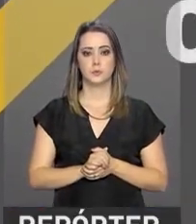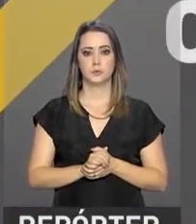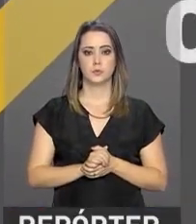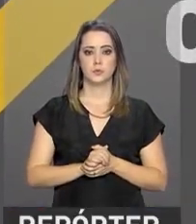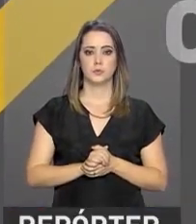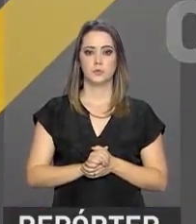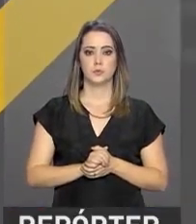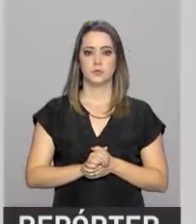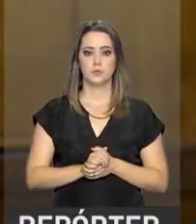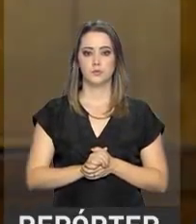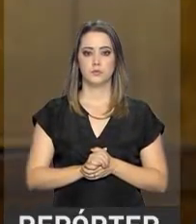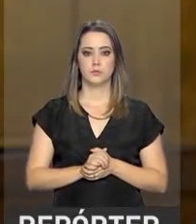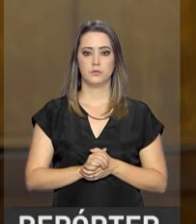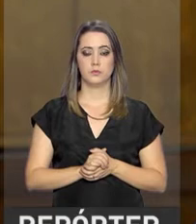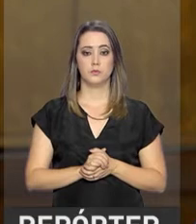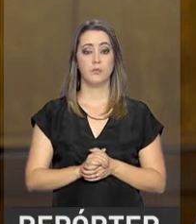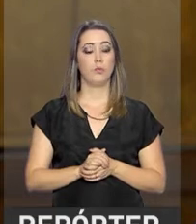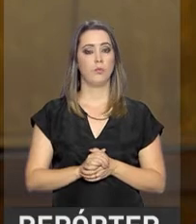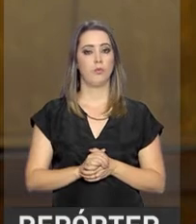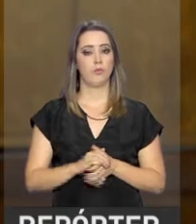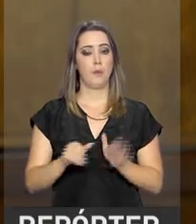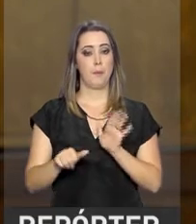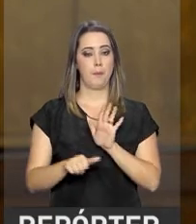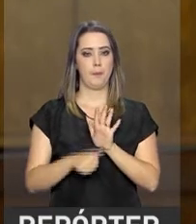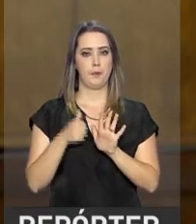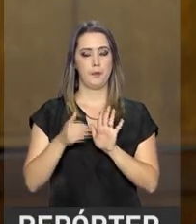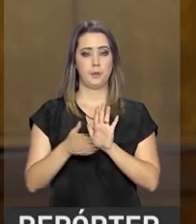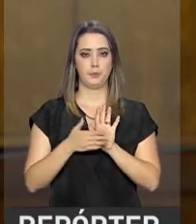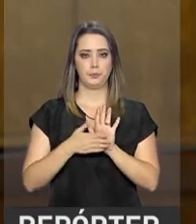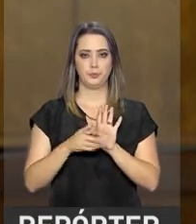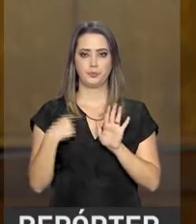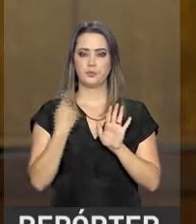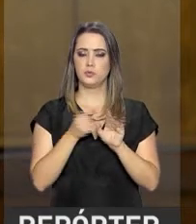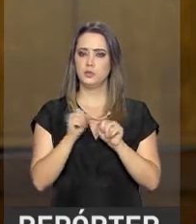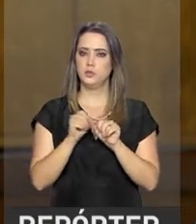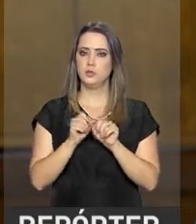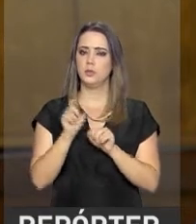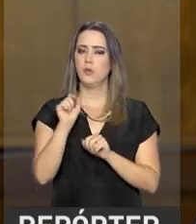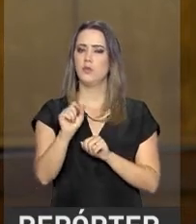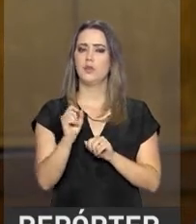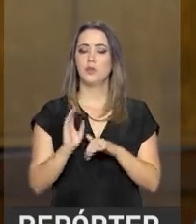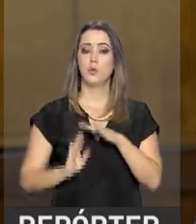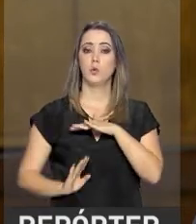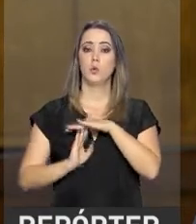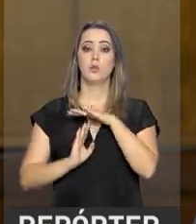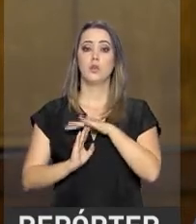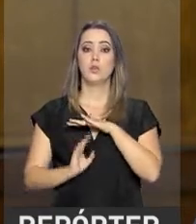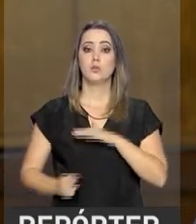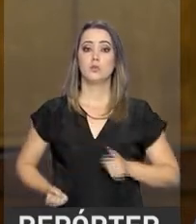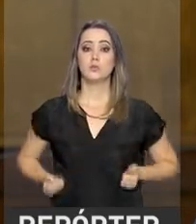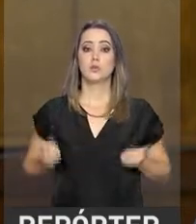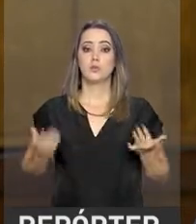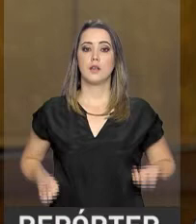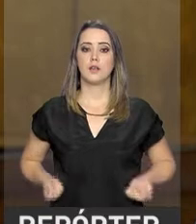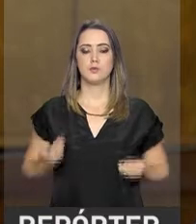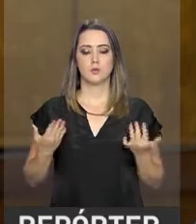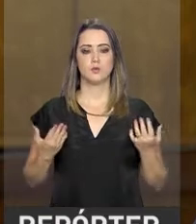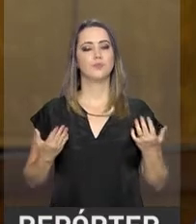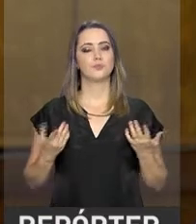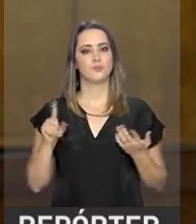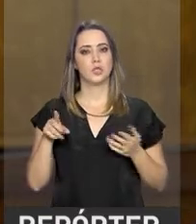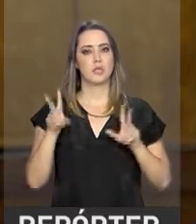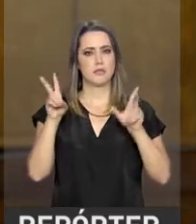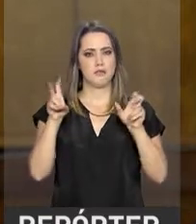uma das primeira as propostas que fizemos foi a proposta de fixação de um teto dos gastos públicos esta